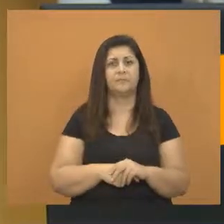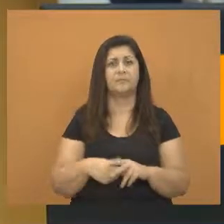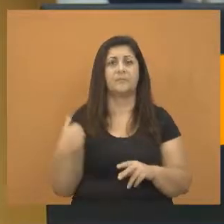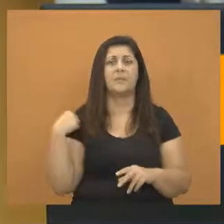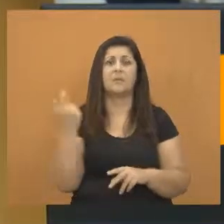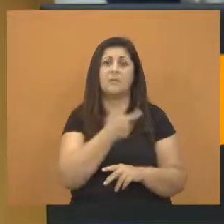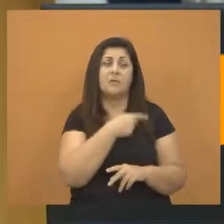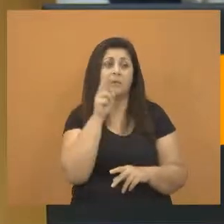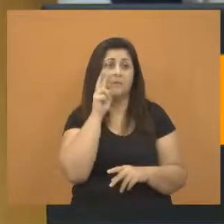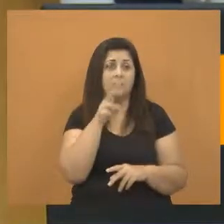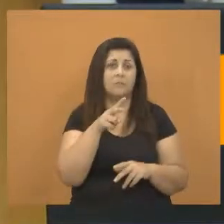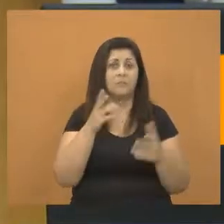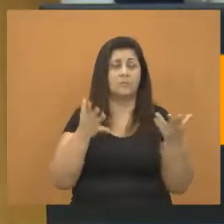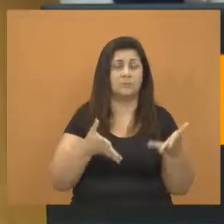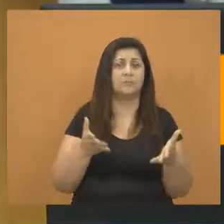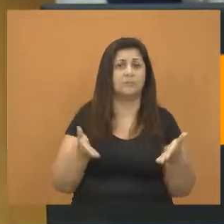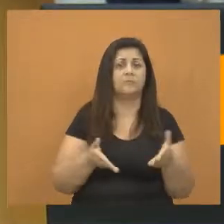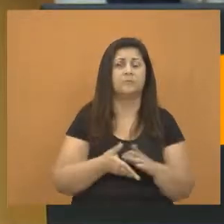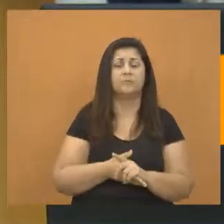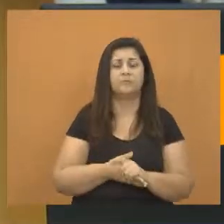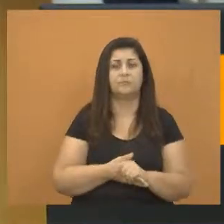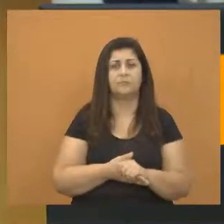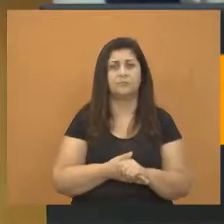viu hoje